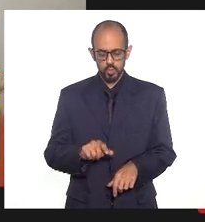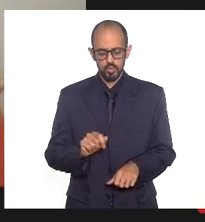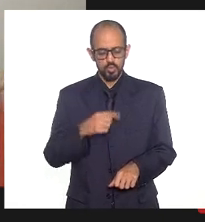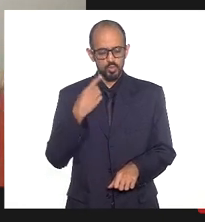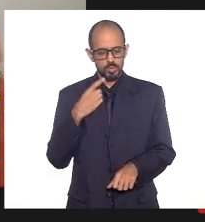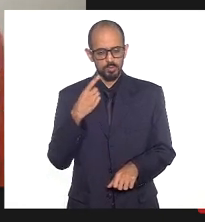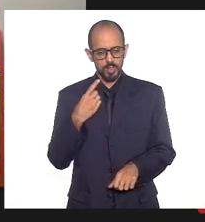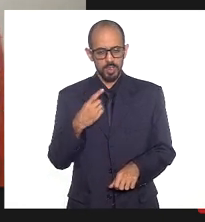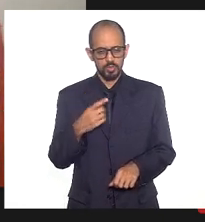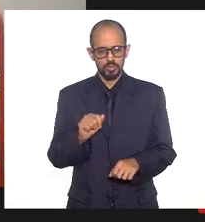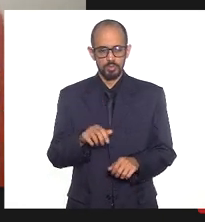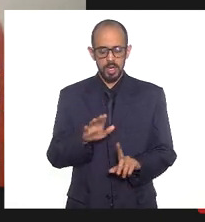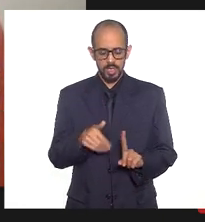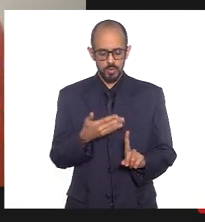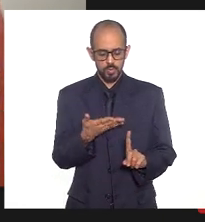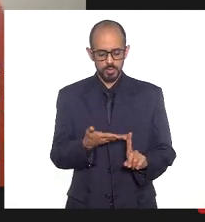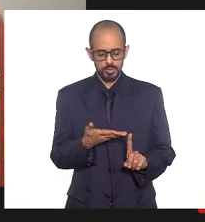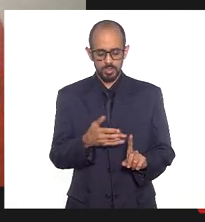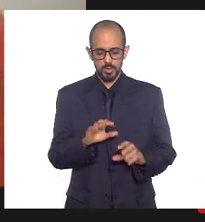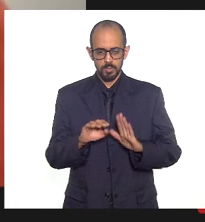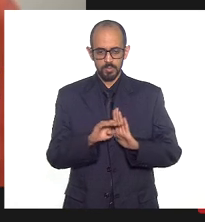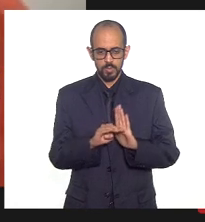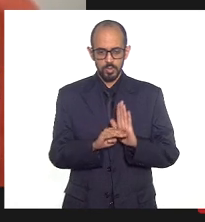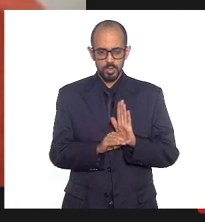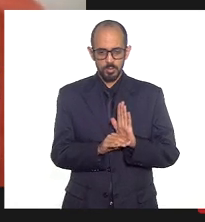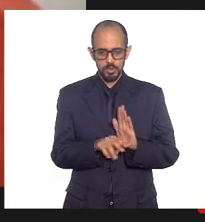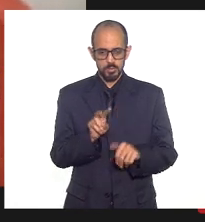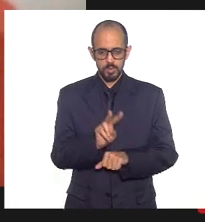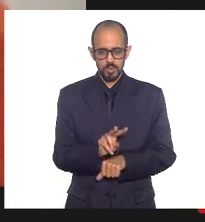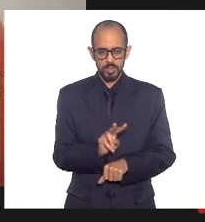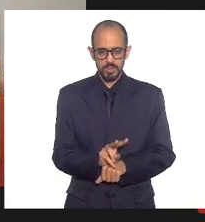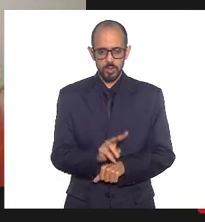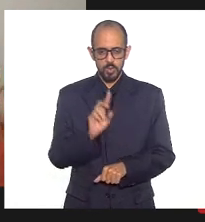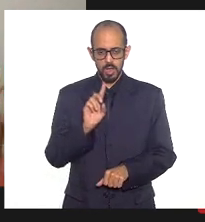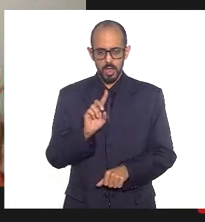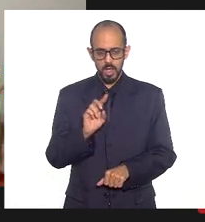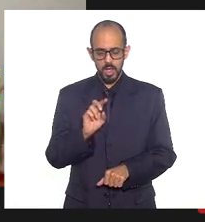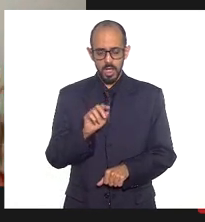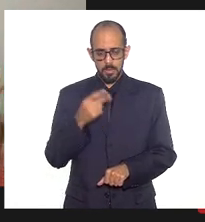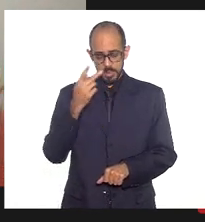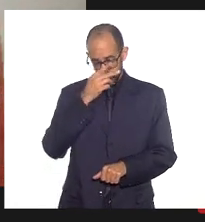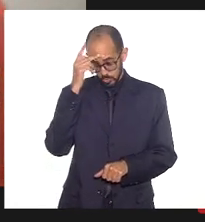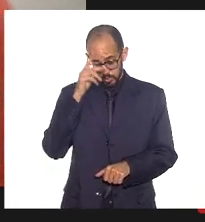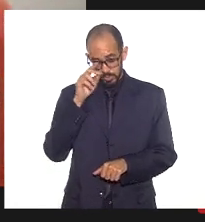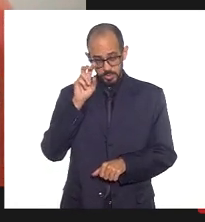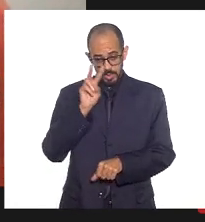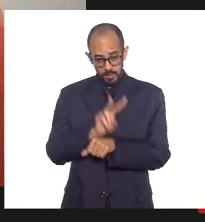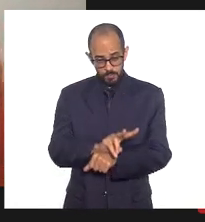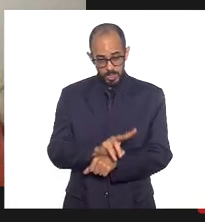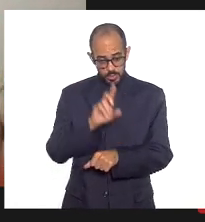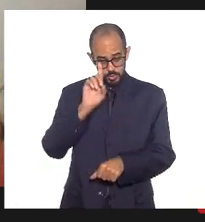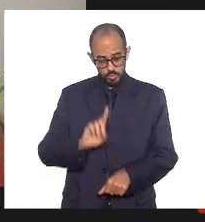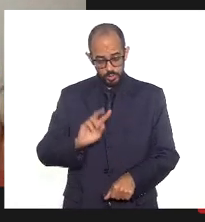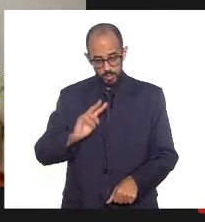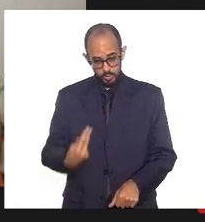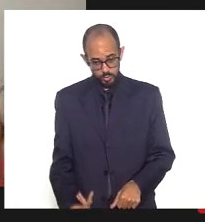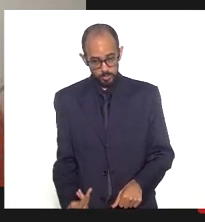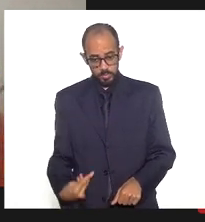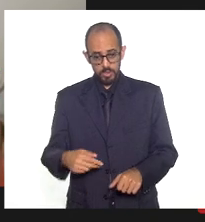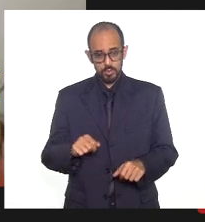reconhecendo um programa de proteção a defensores de direitos humanos, ambientalista e comunicadores. Por